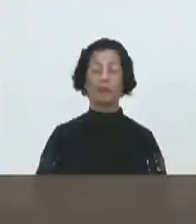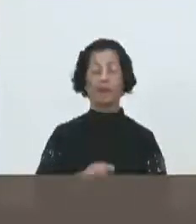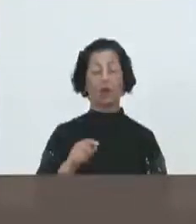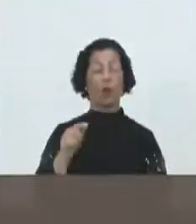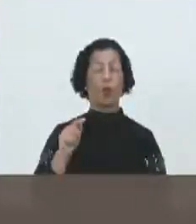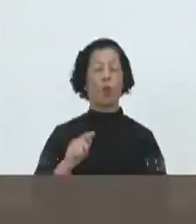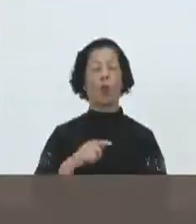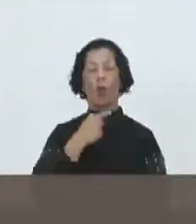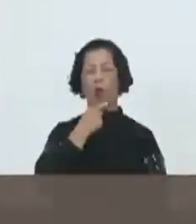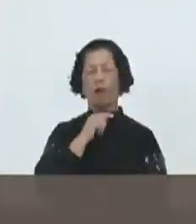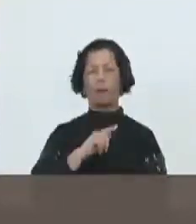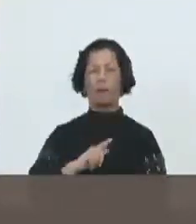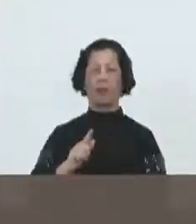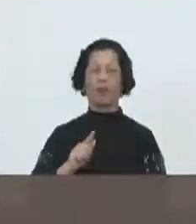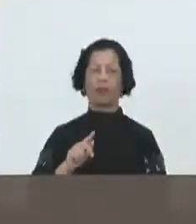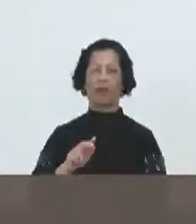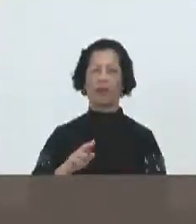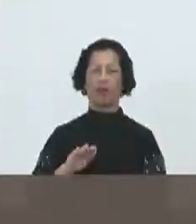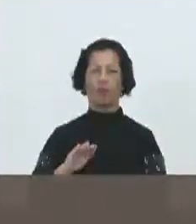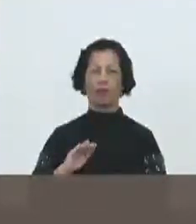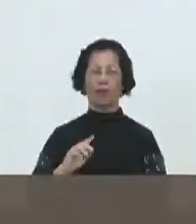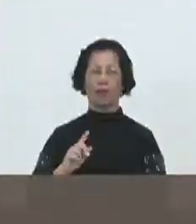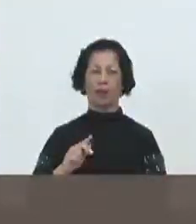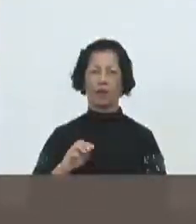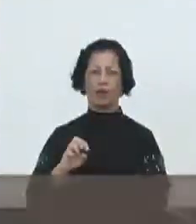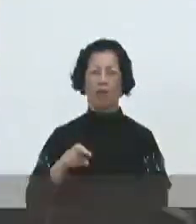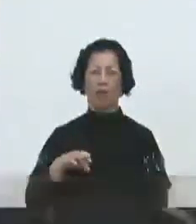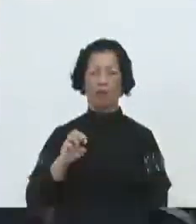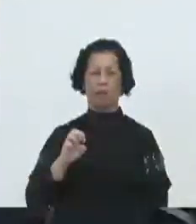a vereadora Janete Rocha